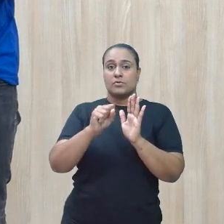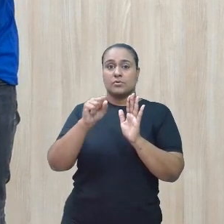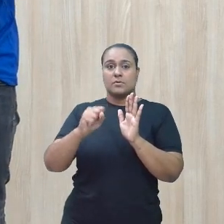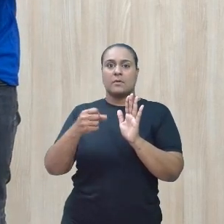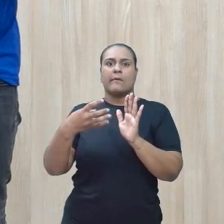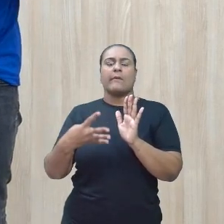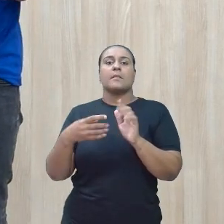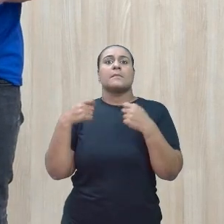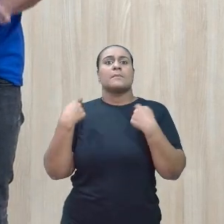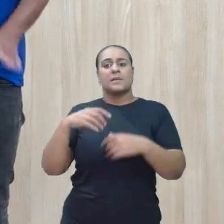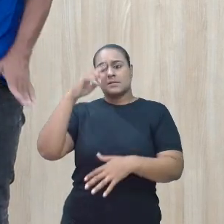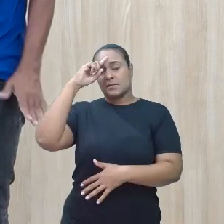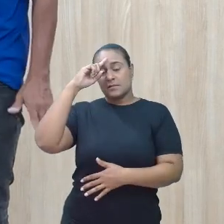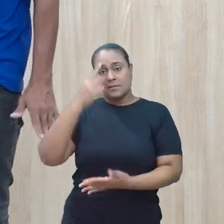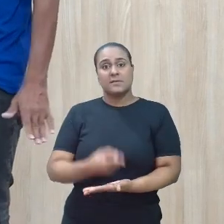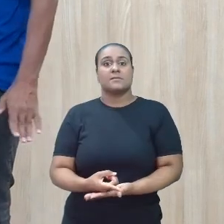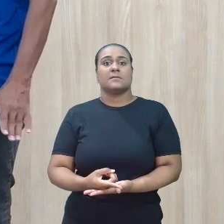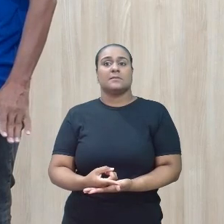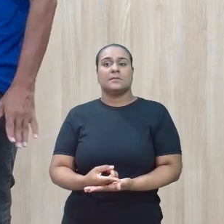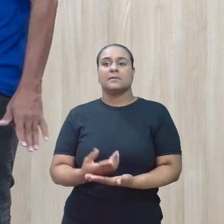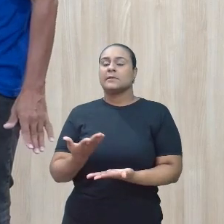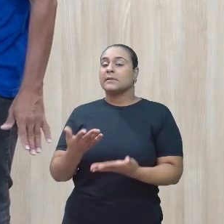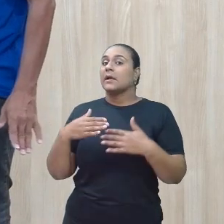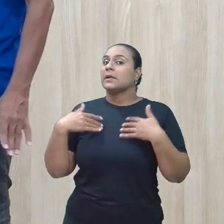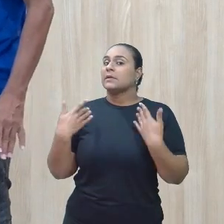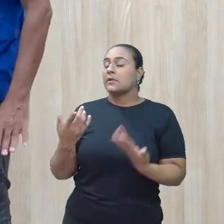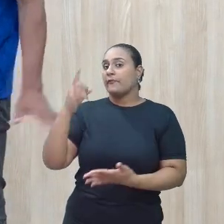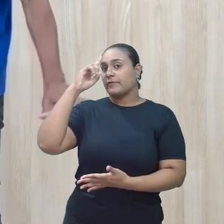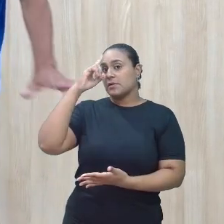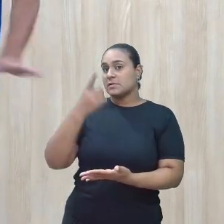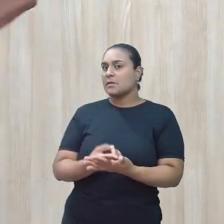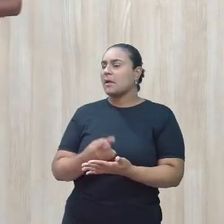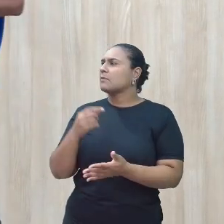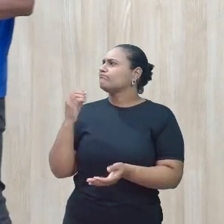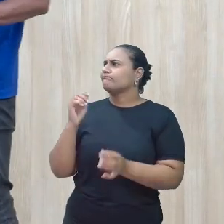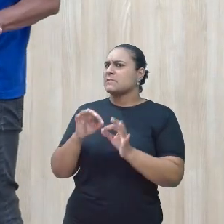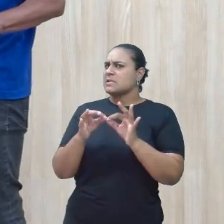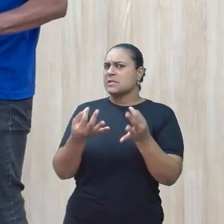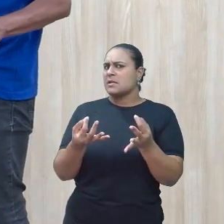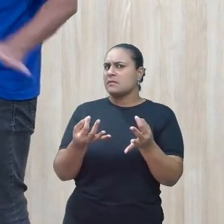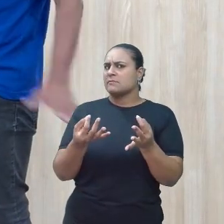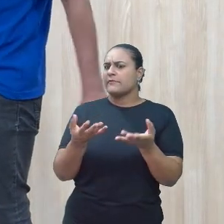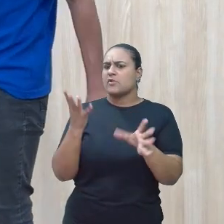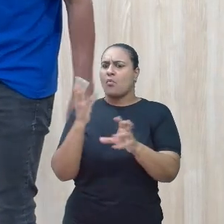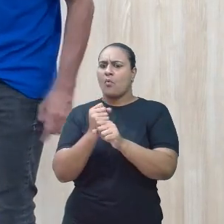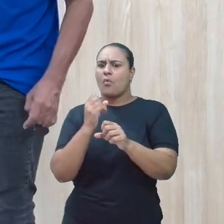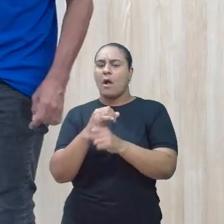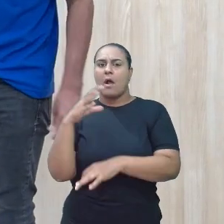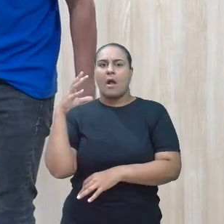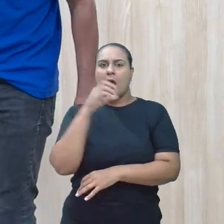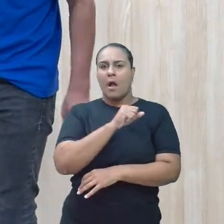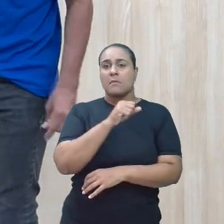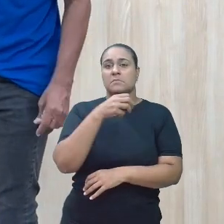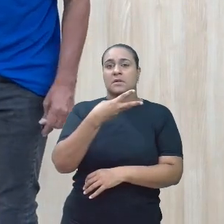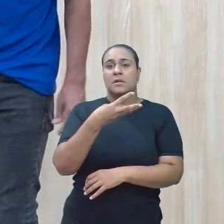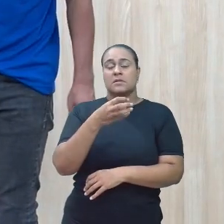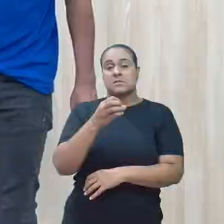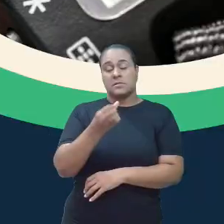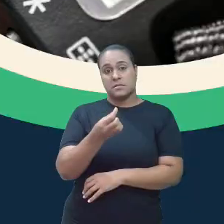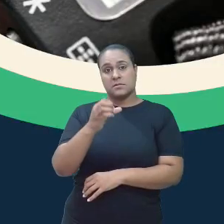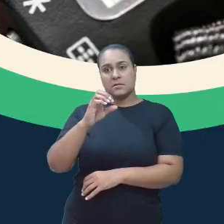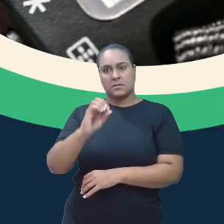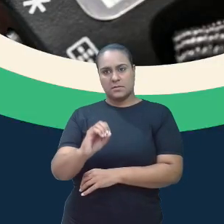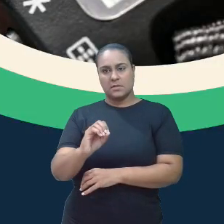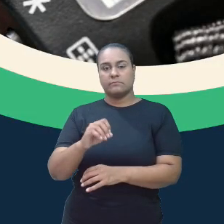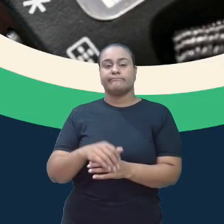questão porque está muito difícil, tá? Então eles tomaram essa posição, simples, fizeram um cálculo rápido. Pegaram 360 graus da